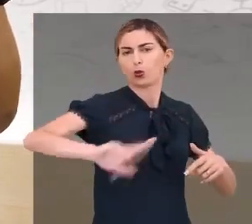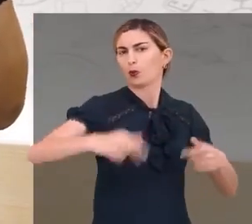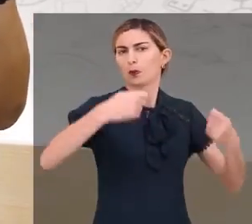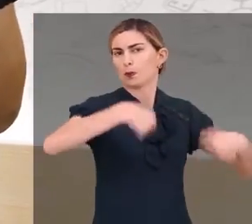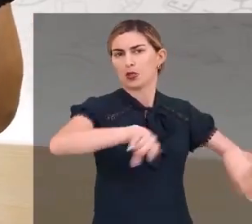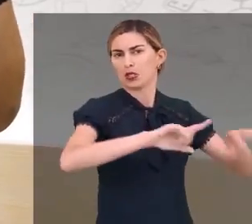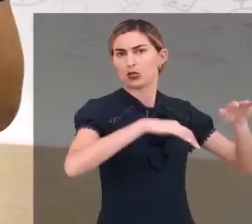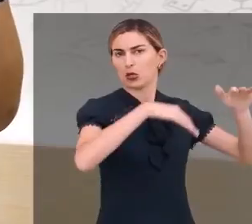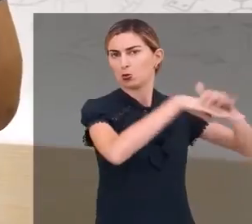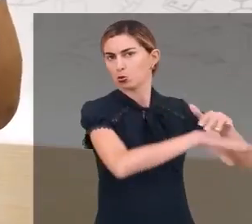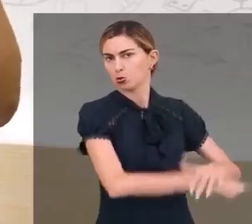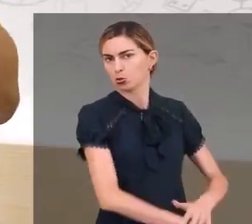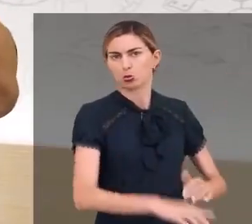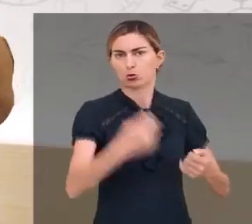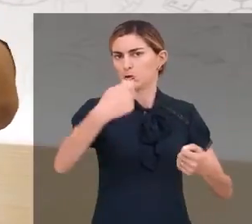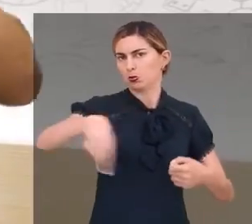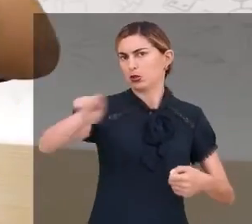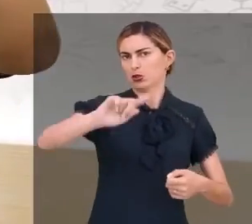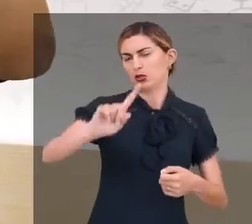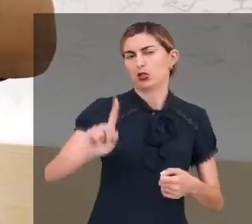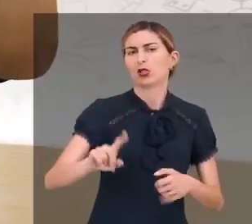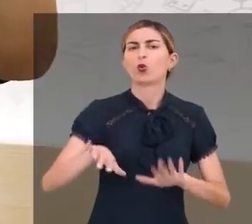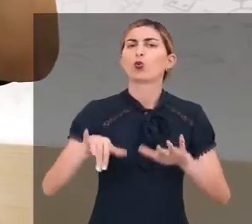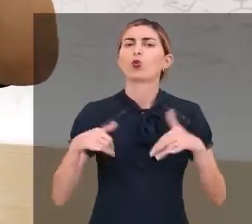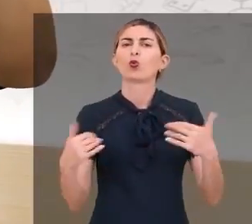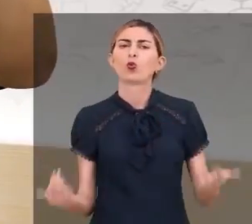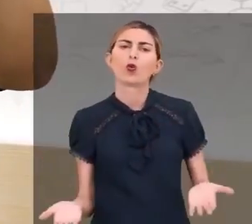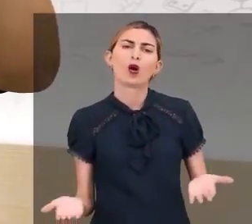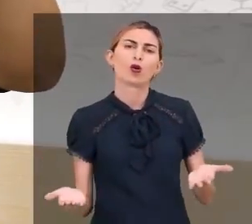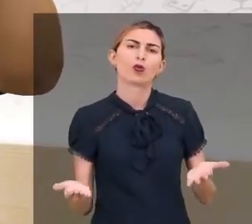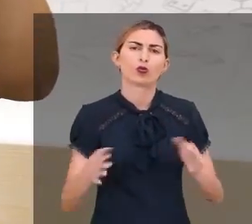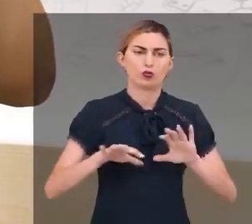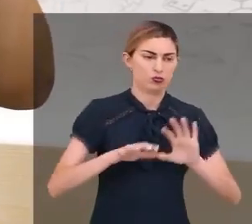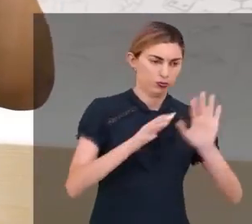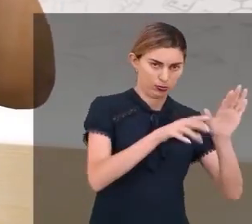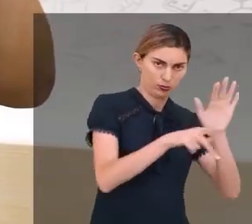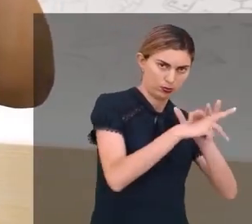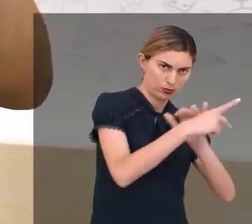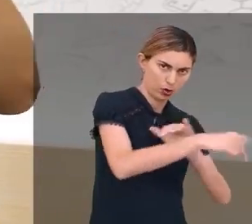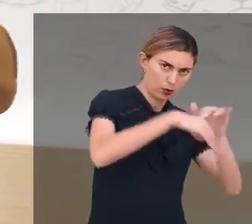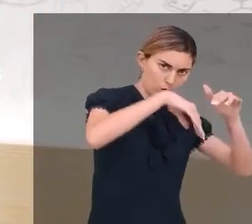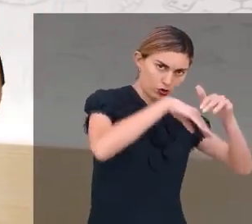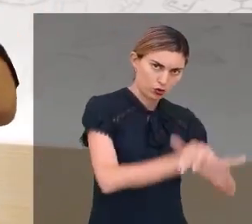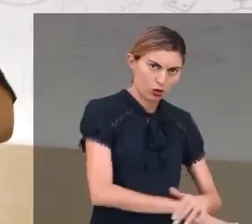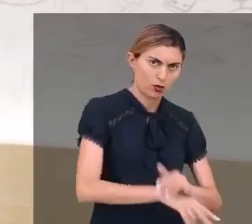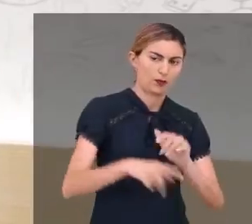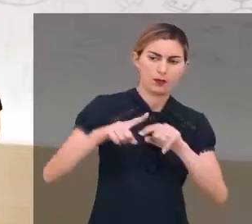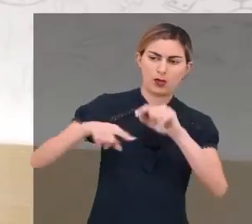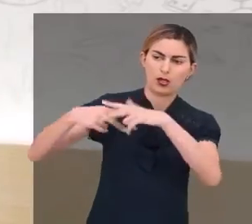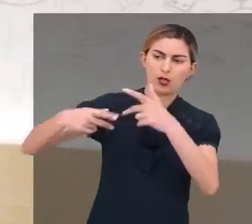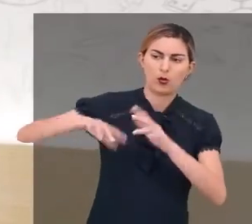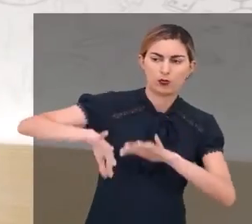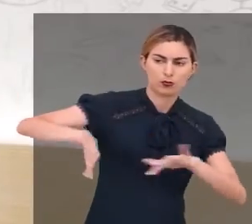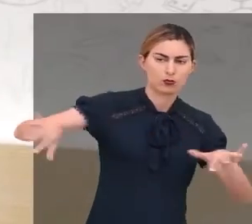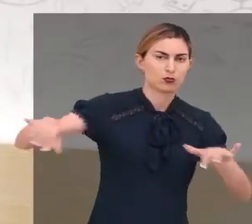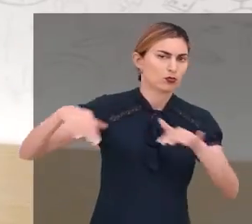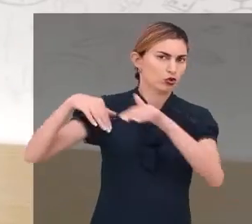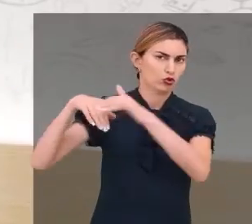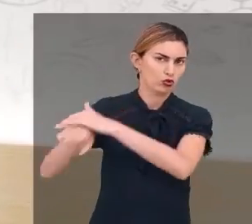precisam estar no estoque. Materiais de estoque e materiais não de estoque. Eu trouxe um exemplo